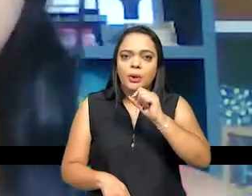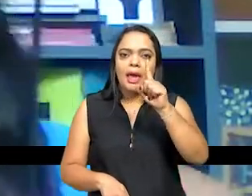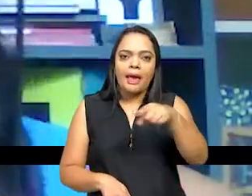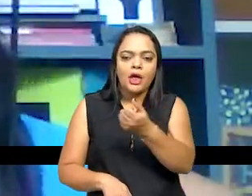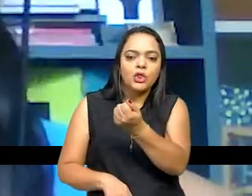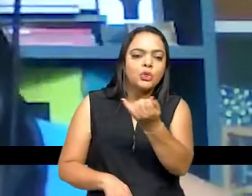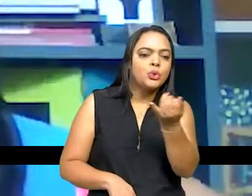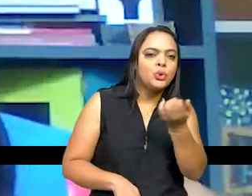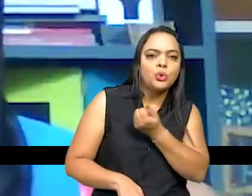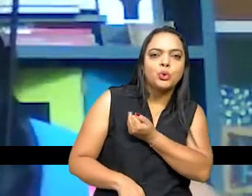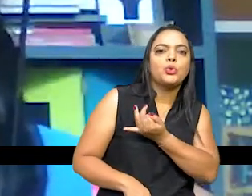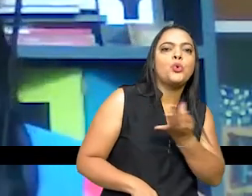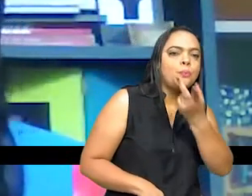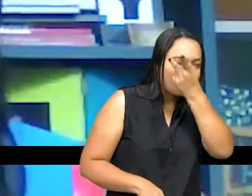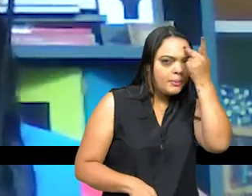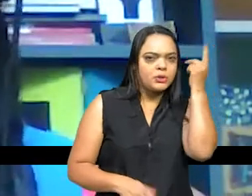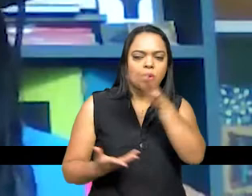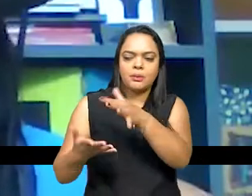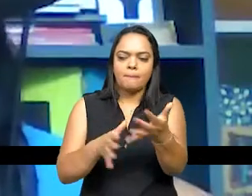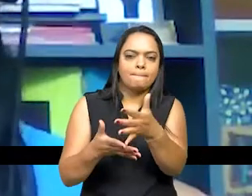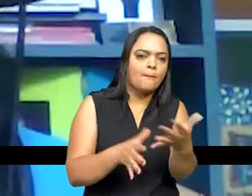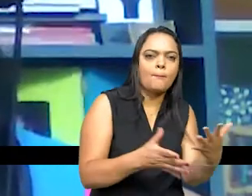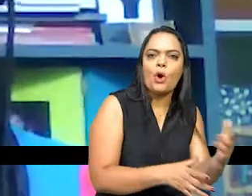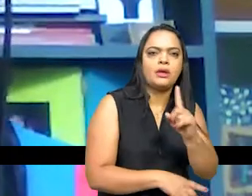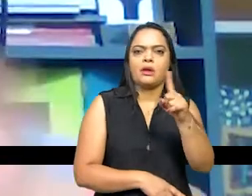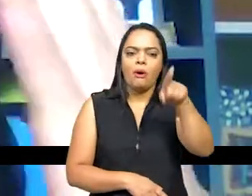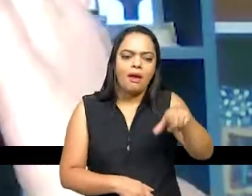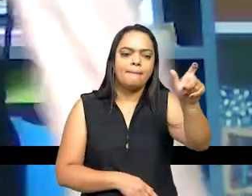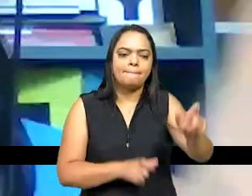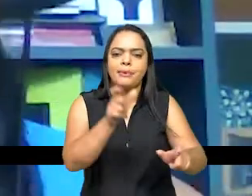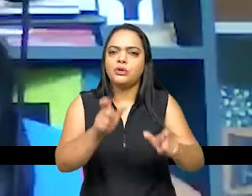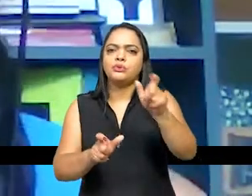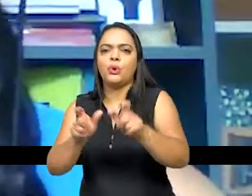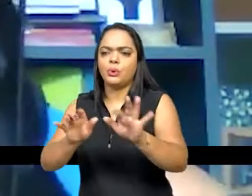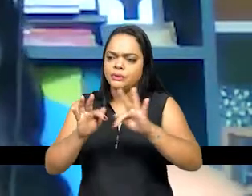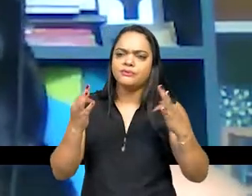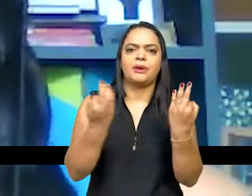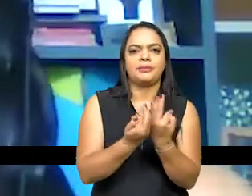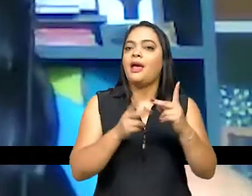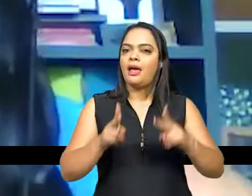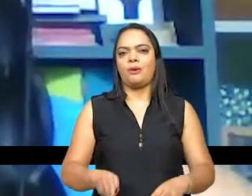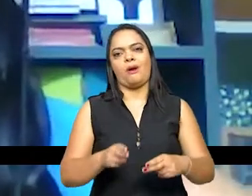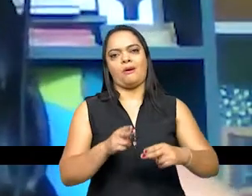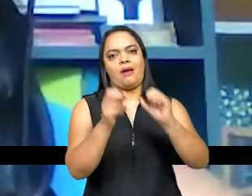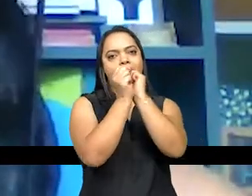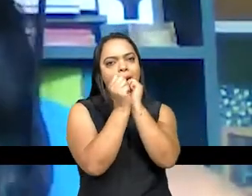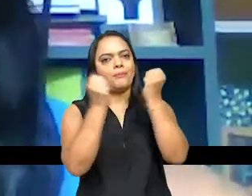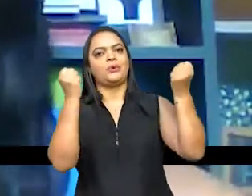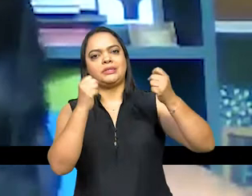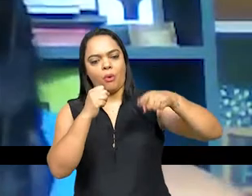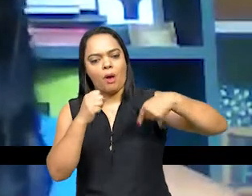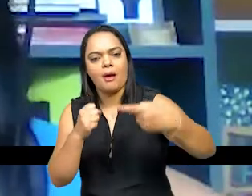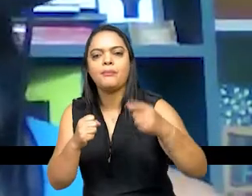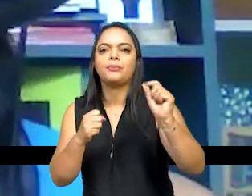são sujeitos com trajetórias, com famílias. Esses sujeitos do pós-abolição, eles são isso, eles são sujeitos, né, e eles têm